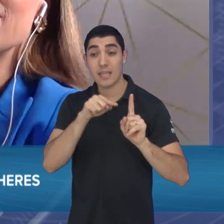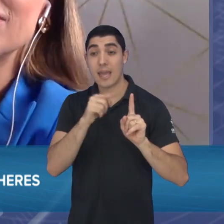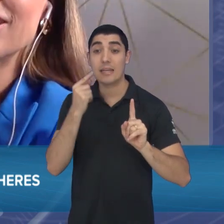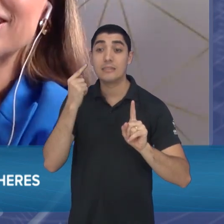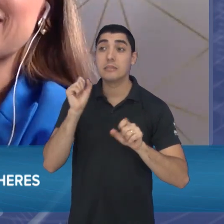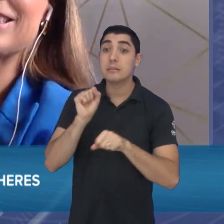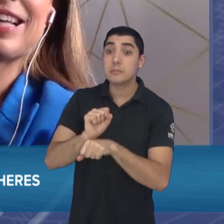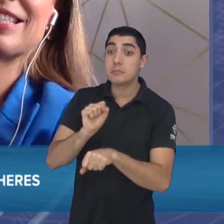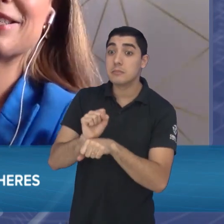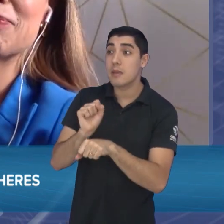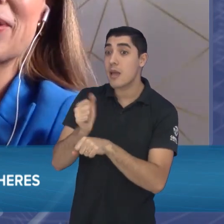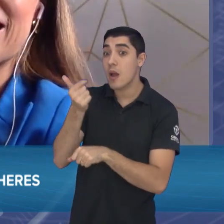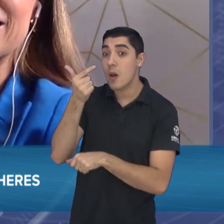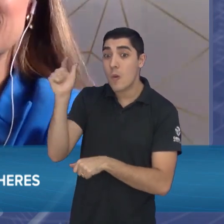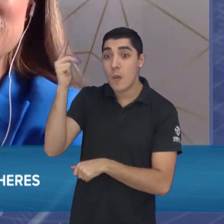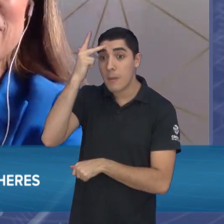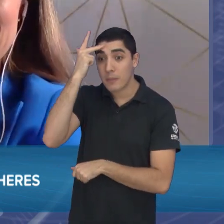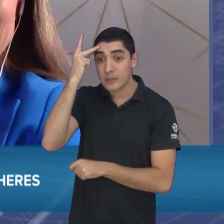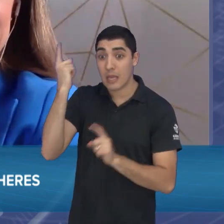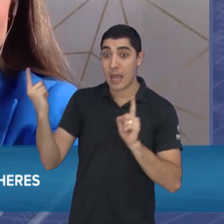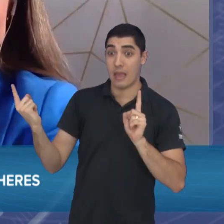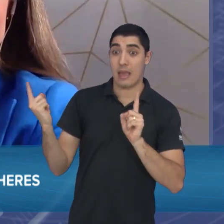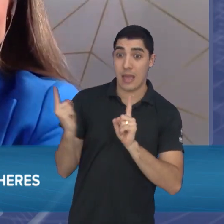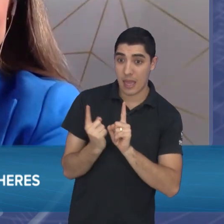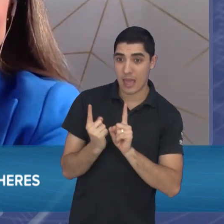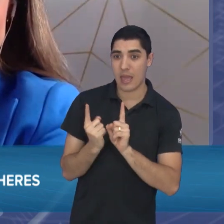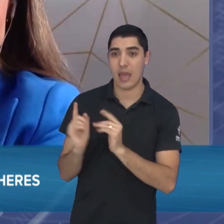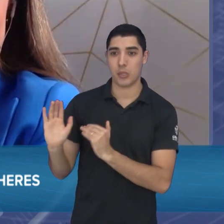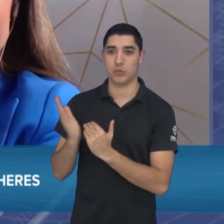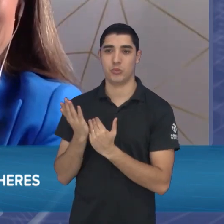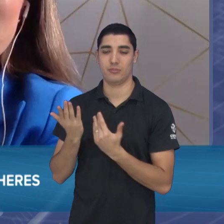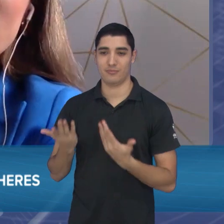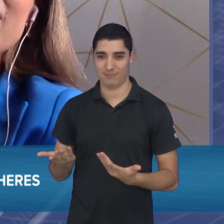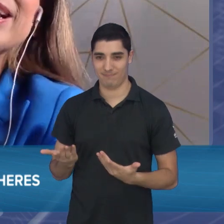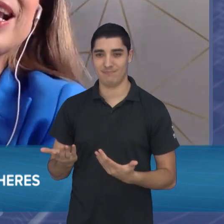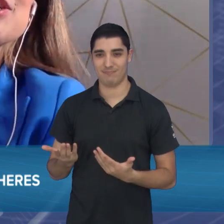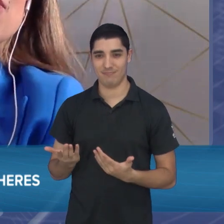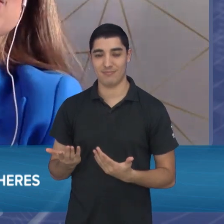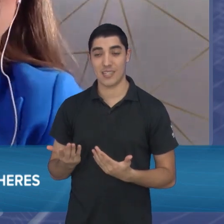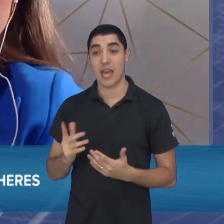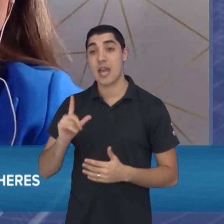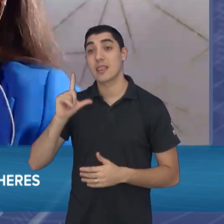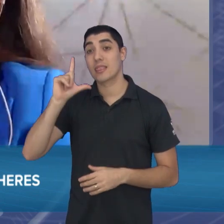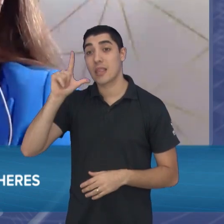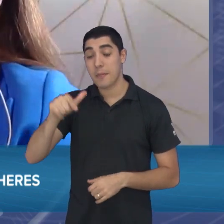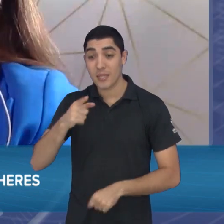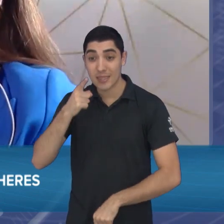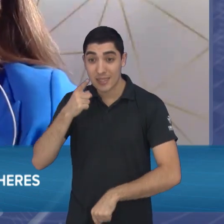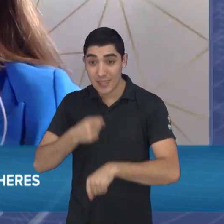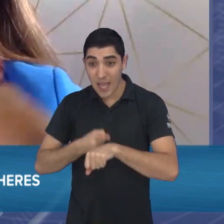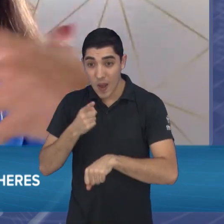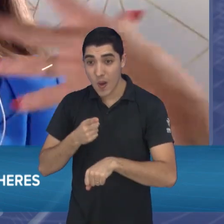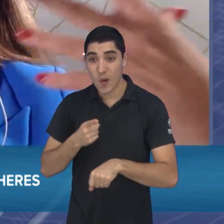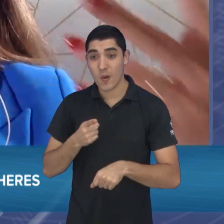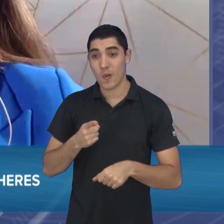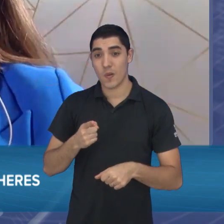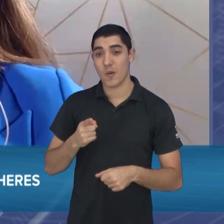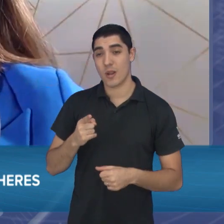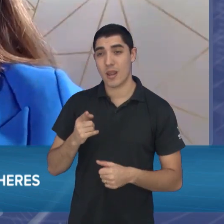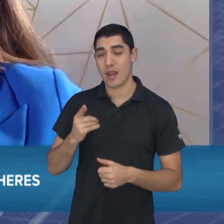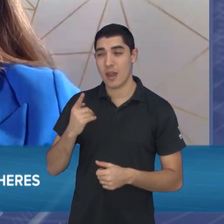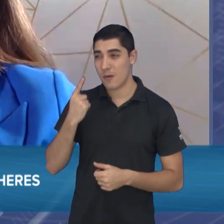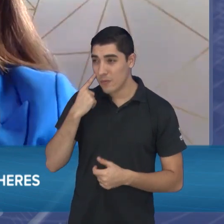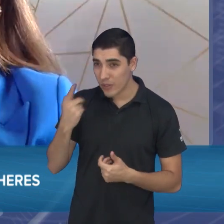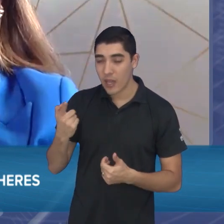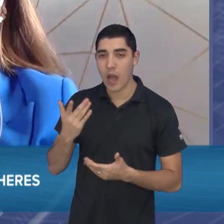alguém veja, está desesperada, desesperada. E na hora que eles vão saber, vai ser num momento de